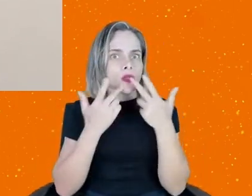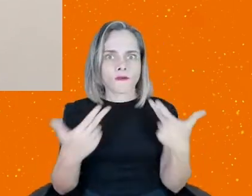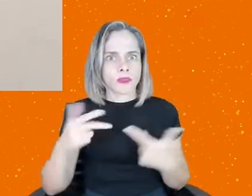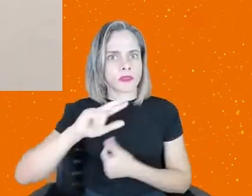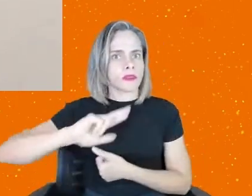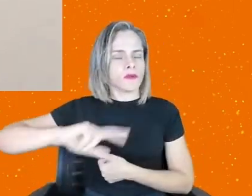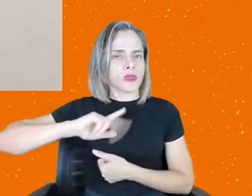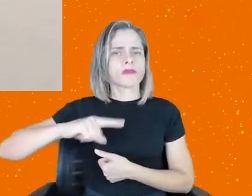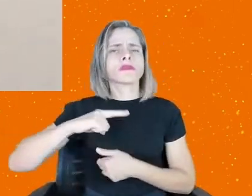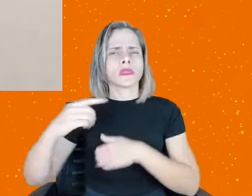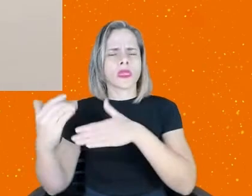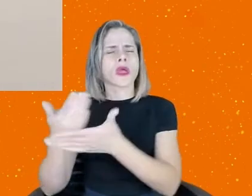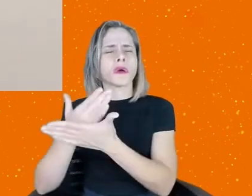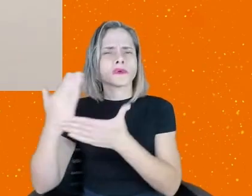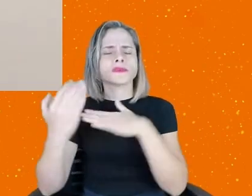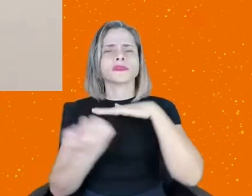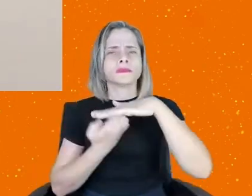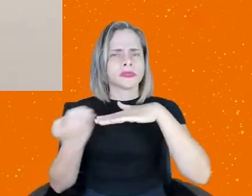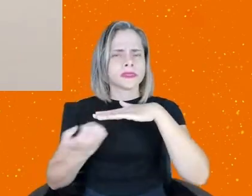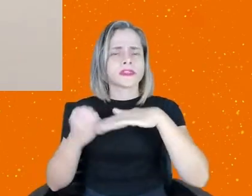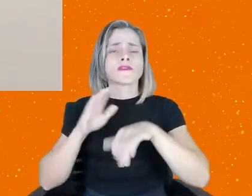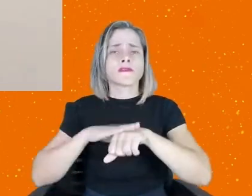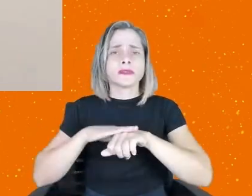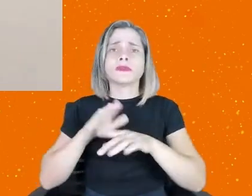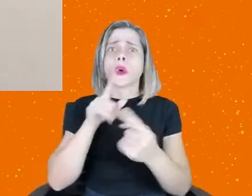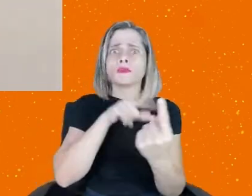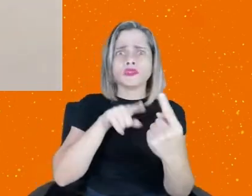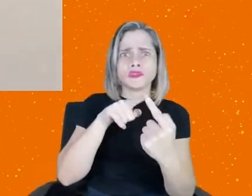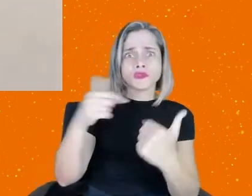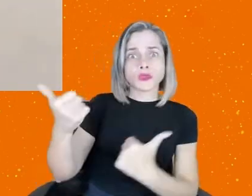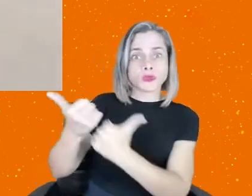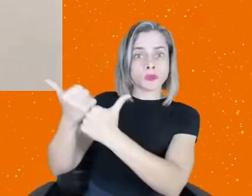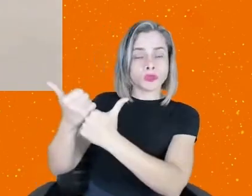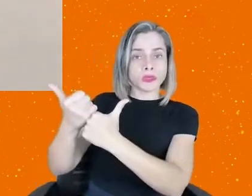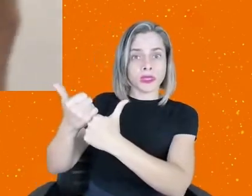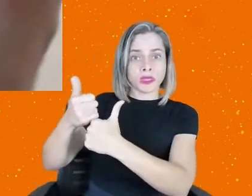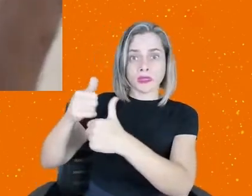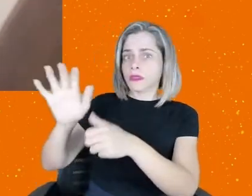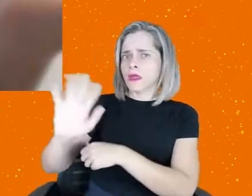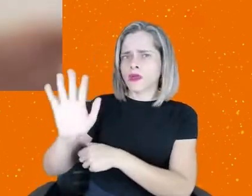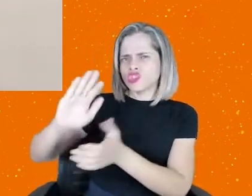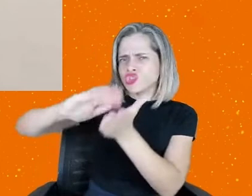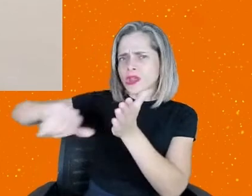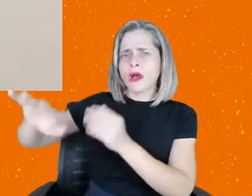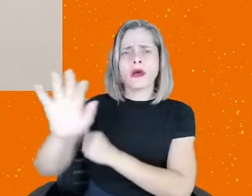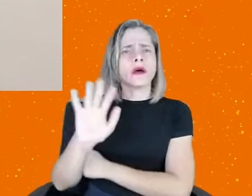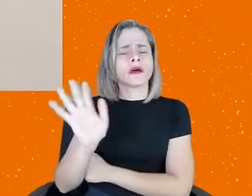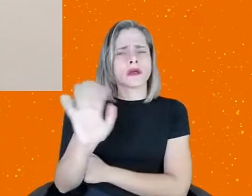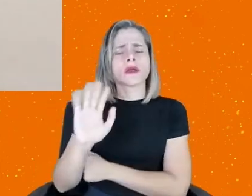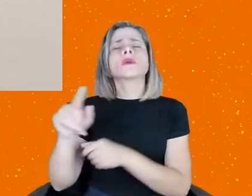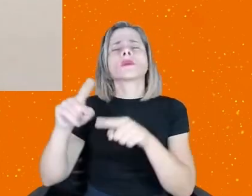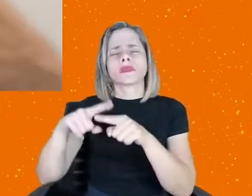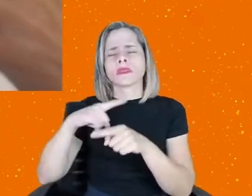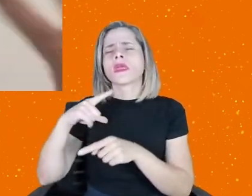e fazem isso nosso objetivo não é é substituí-los não é que elas trazem um outro valor agregado